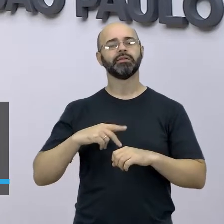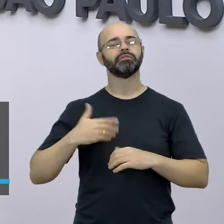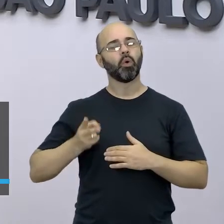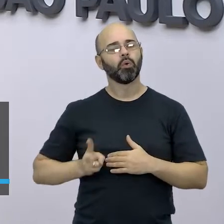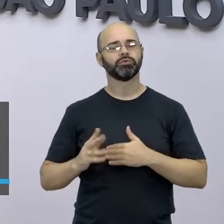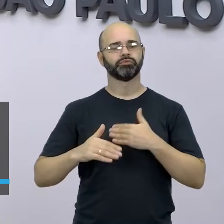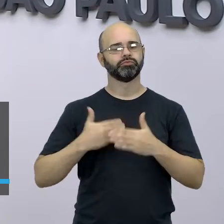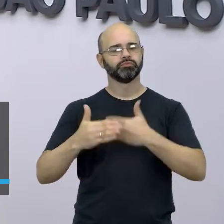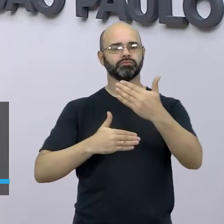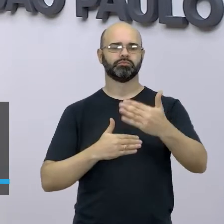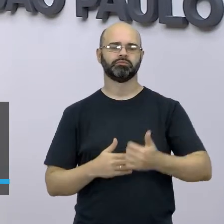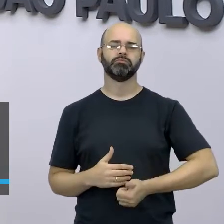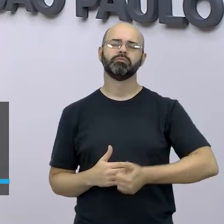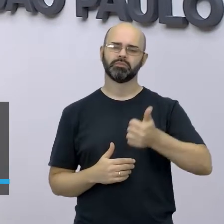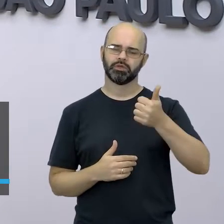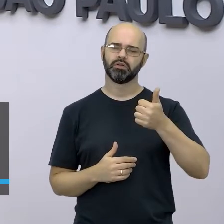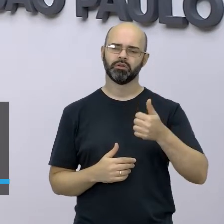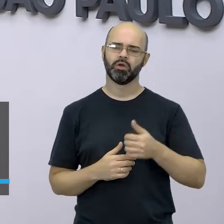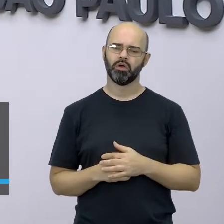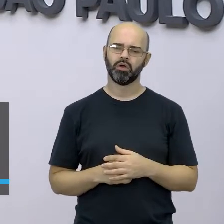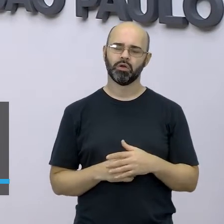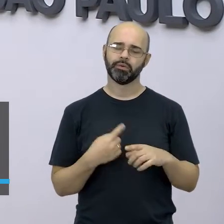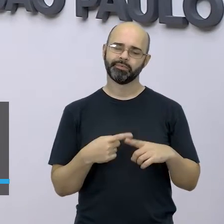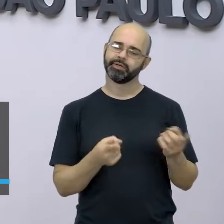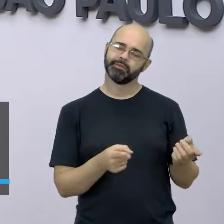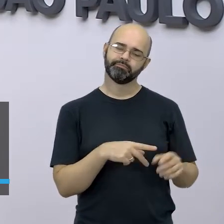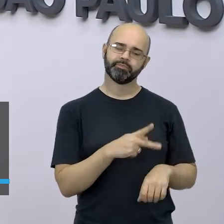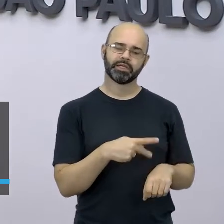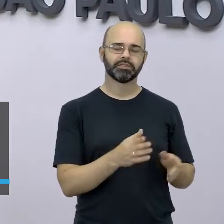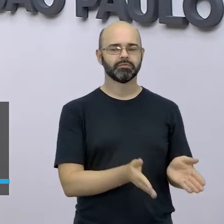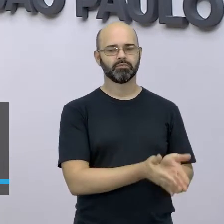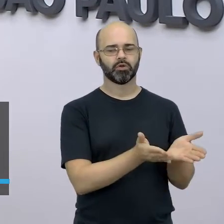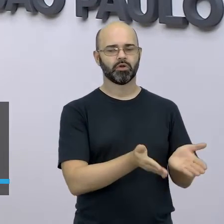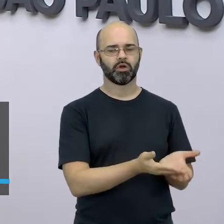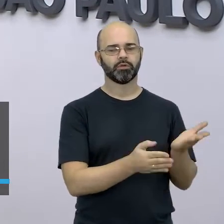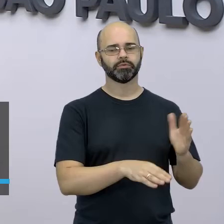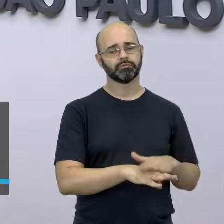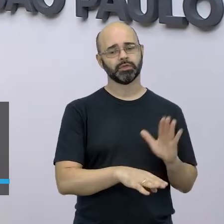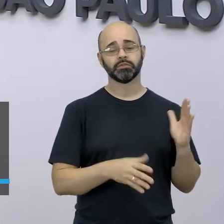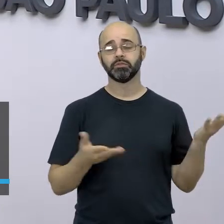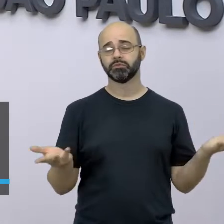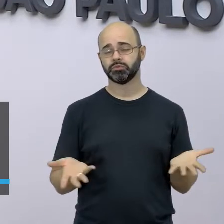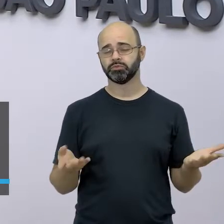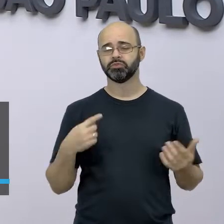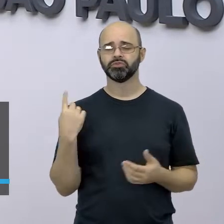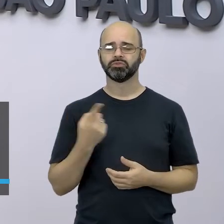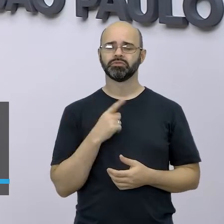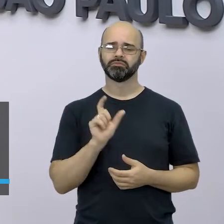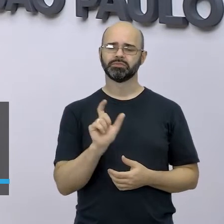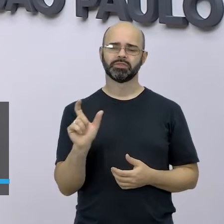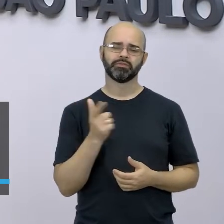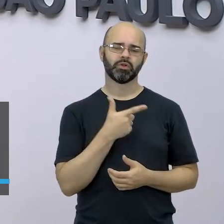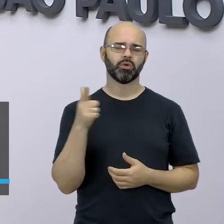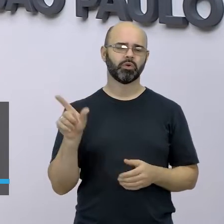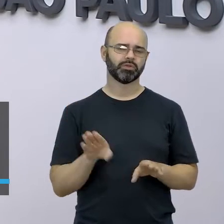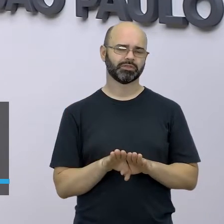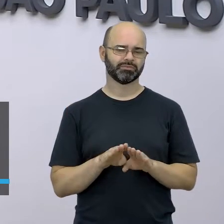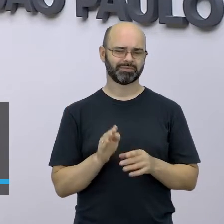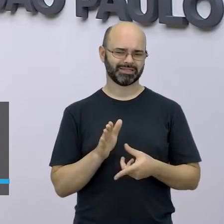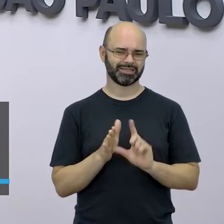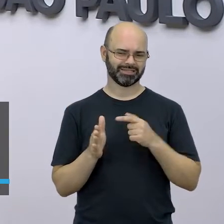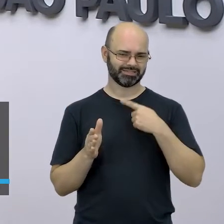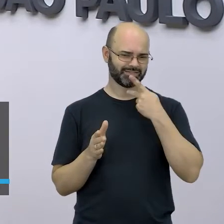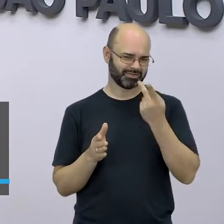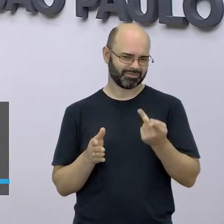etc., né, esses países que são mais pobres. E hoje a gente até usa outras denominações como essa que eu utilizei há